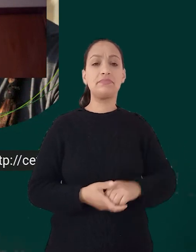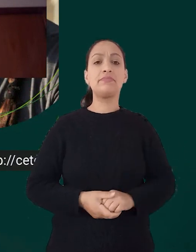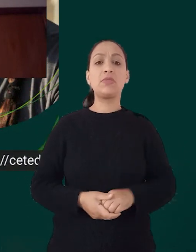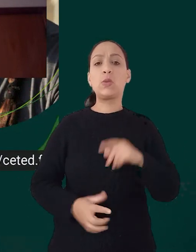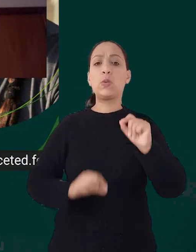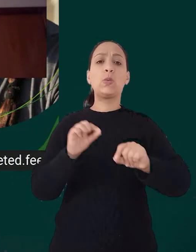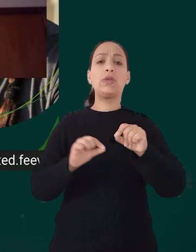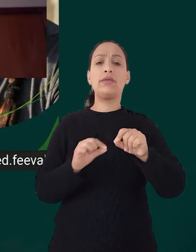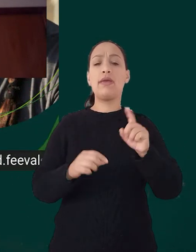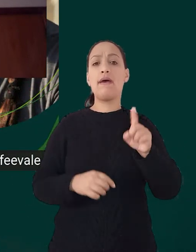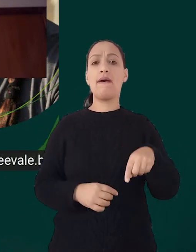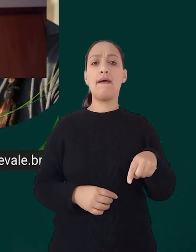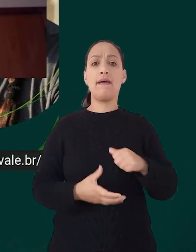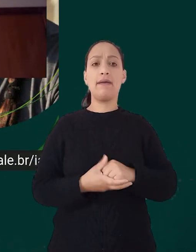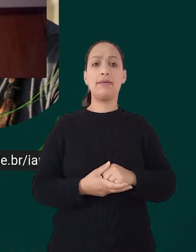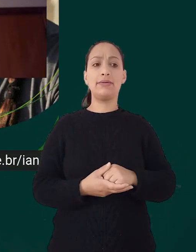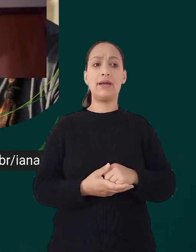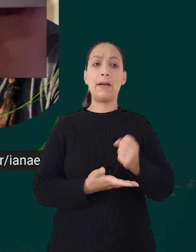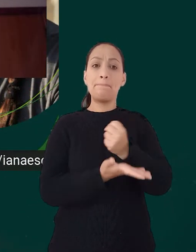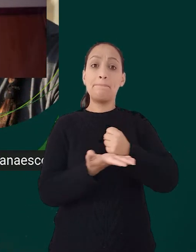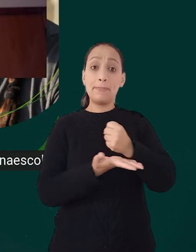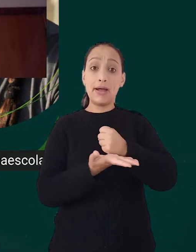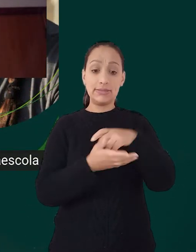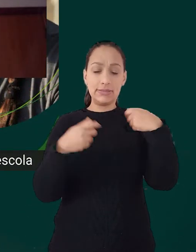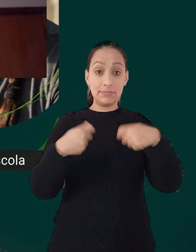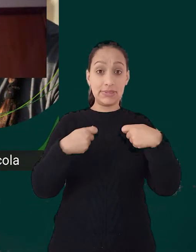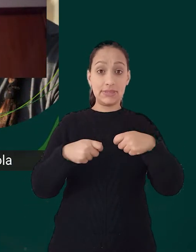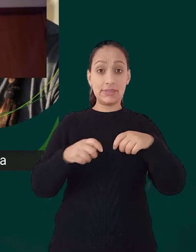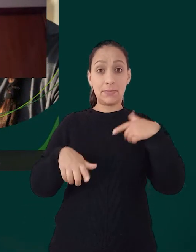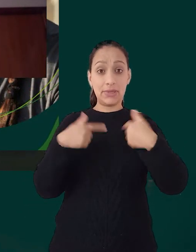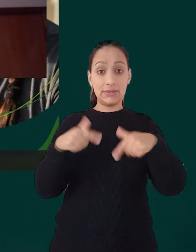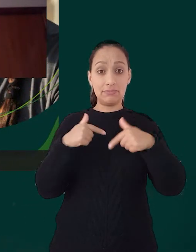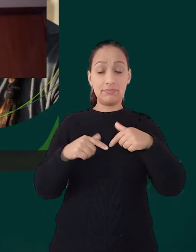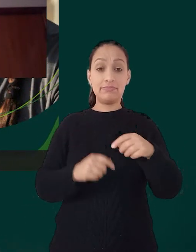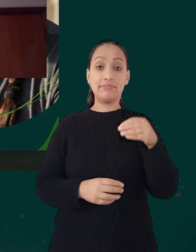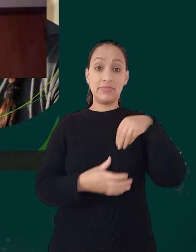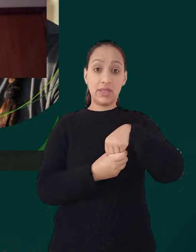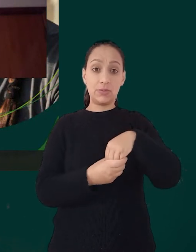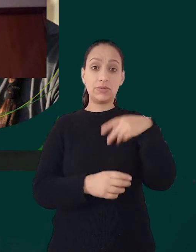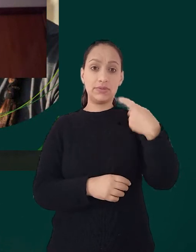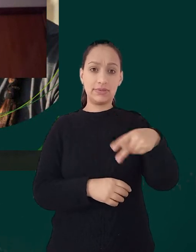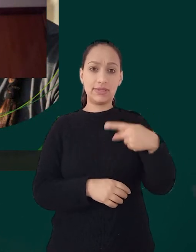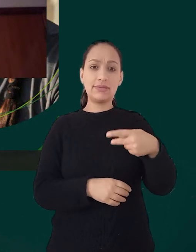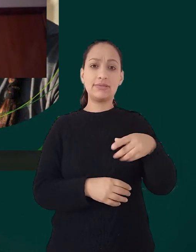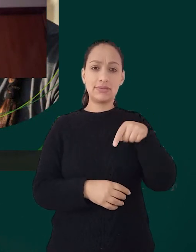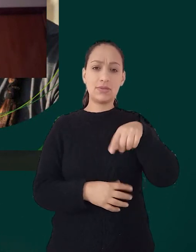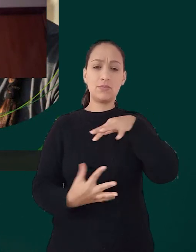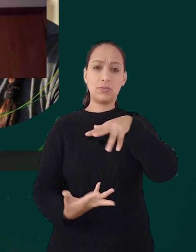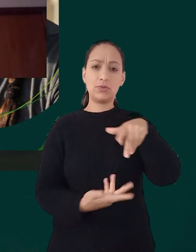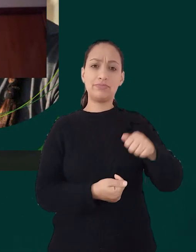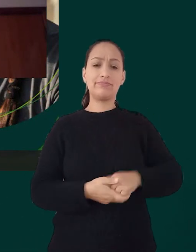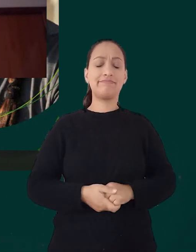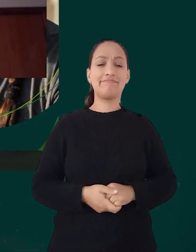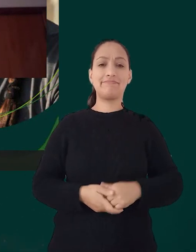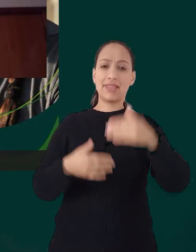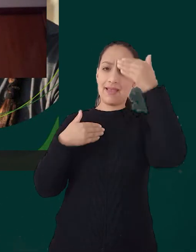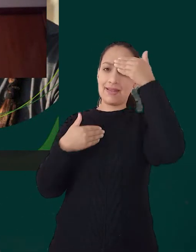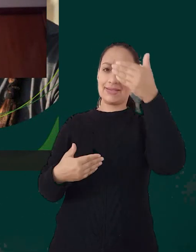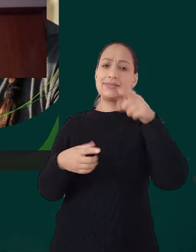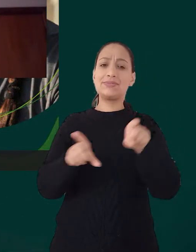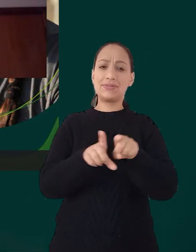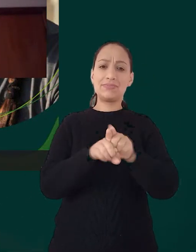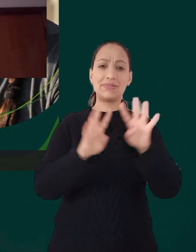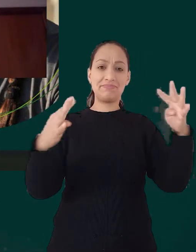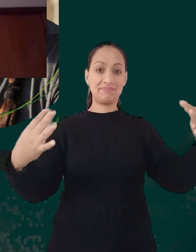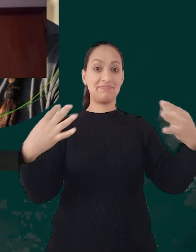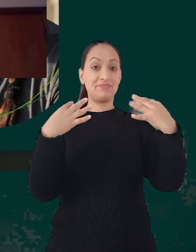a base que a gente precisa, então, para atuar dentro desse universo. Agradeço a todo mundo pela audiência, não